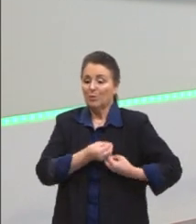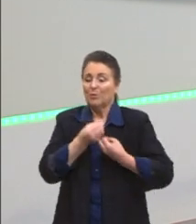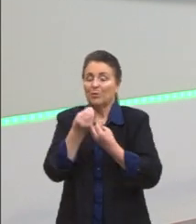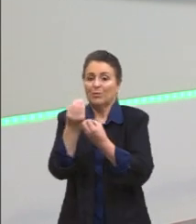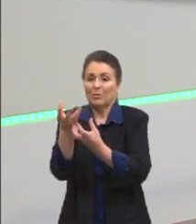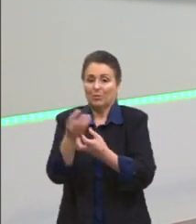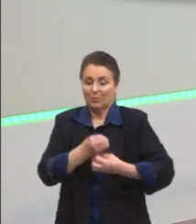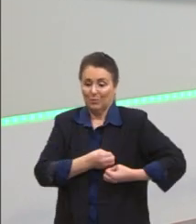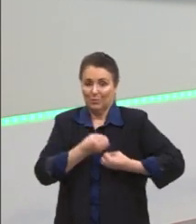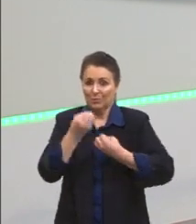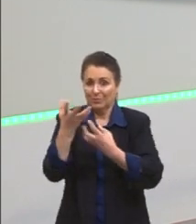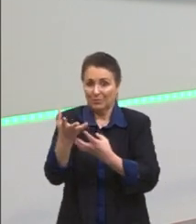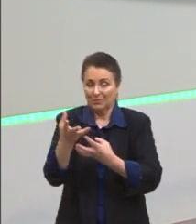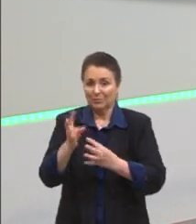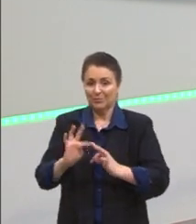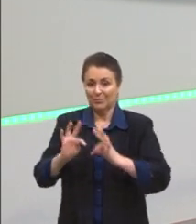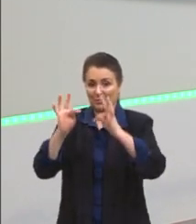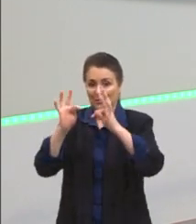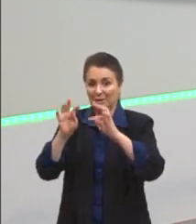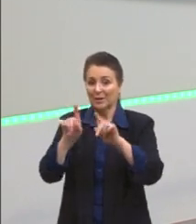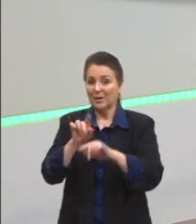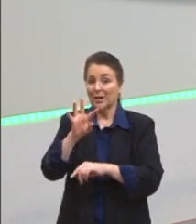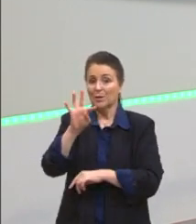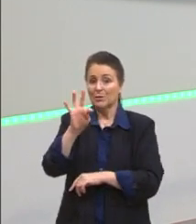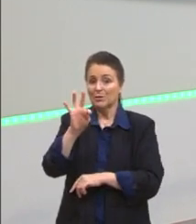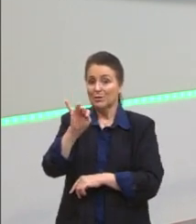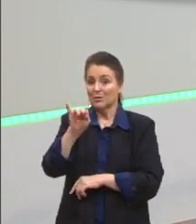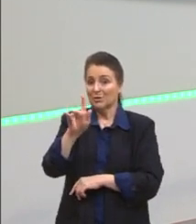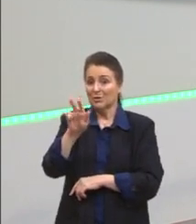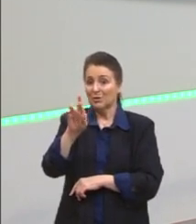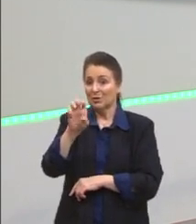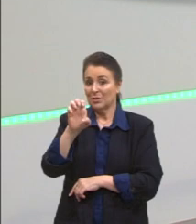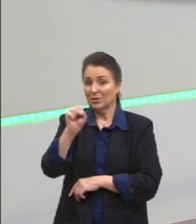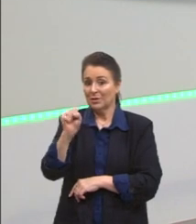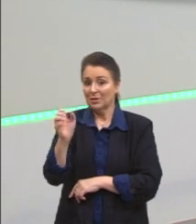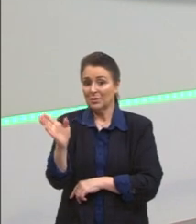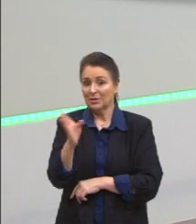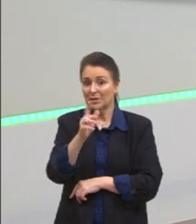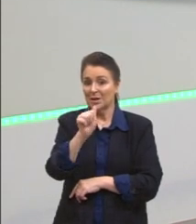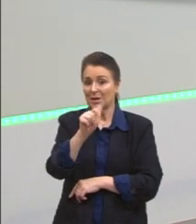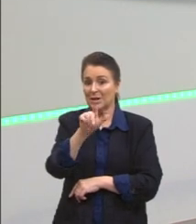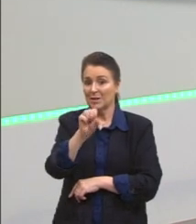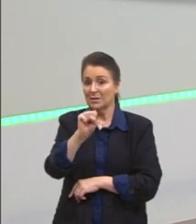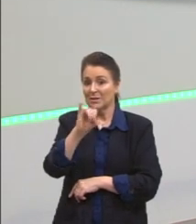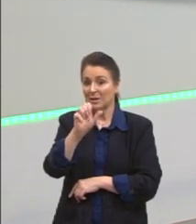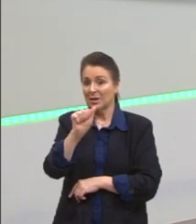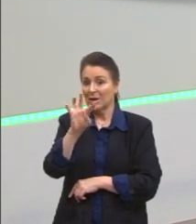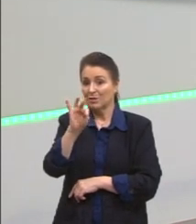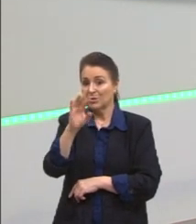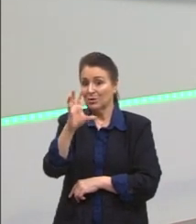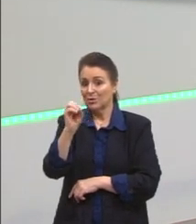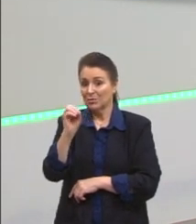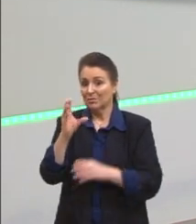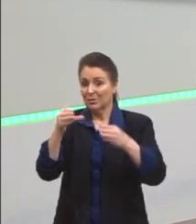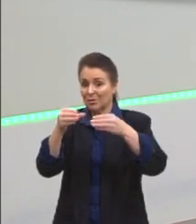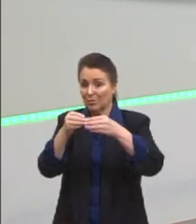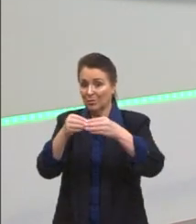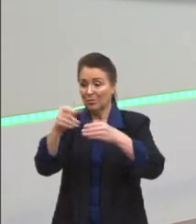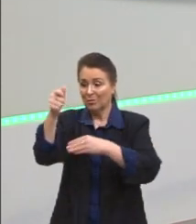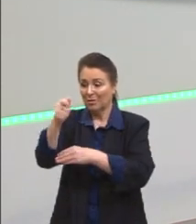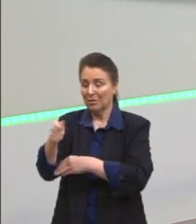que são os Tigres Asiáticos levarmos ao início da globalização Econômica os Tigres Asiáticos eram apenas